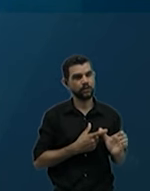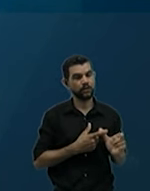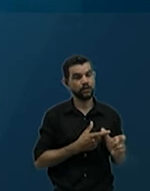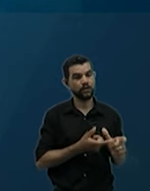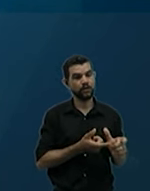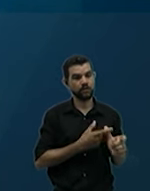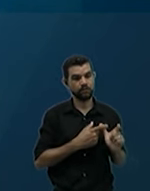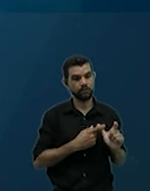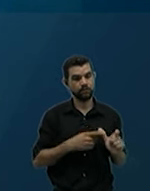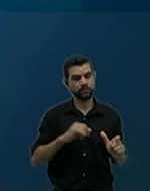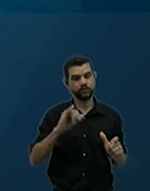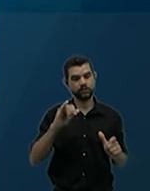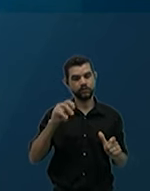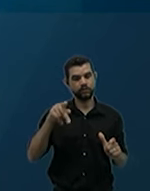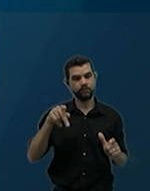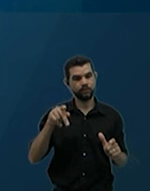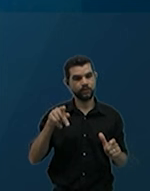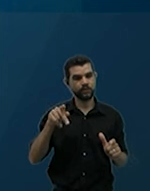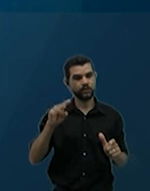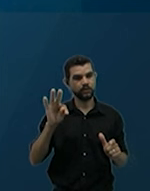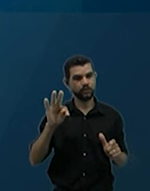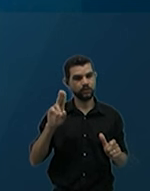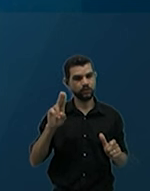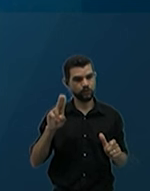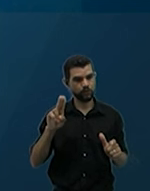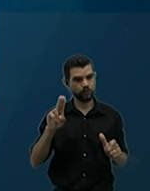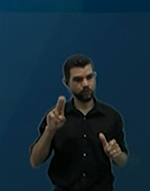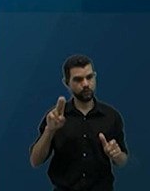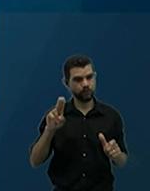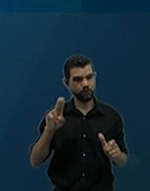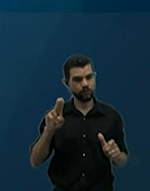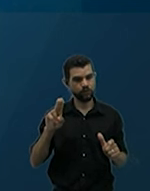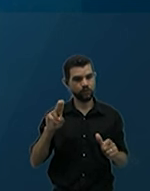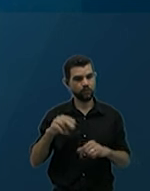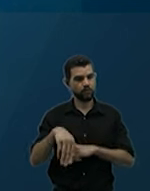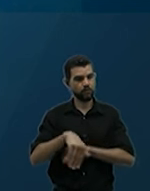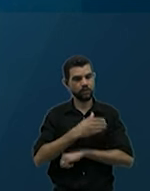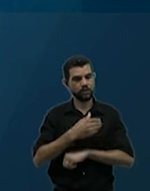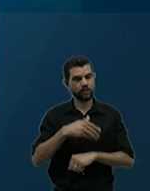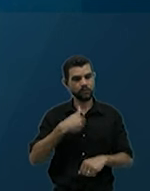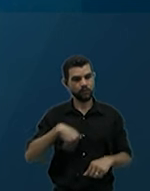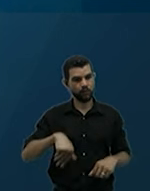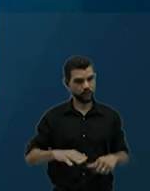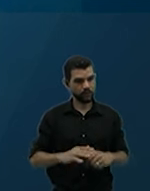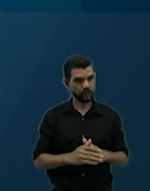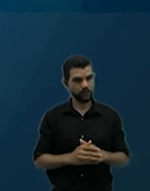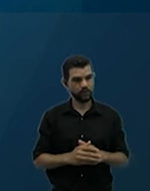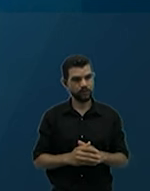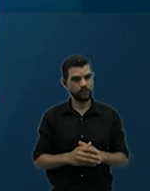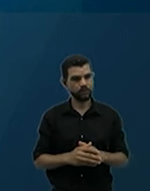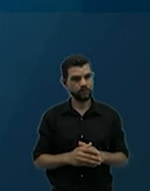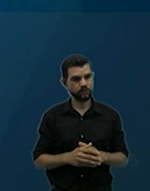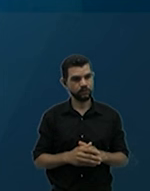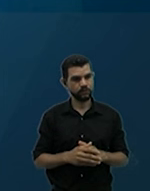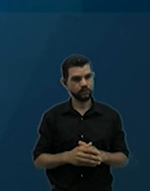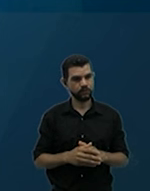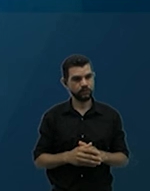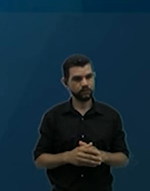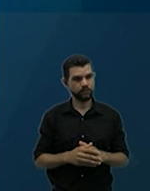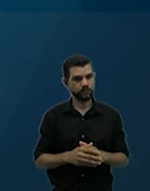sobre o imóvel alienado em hasta pública, cujos fatos geradores ocorreram anteriormente à data